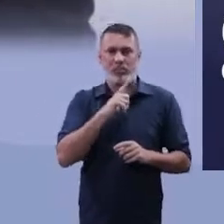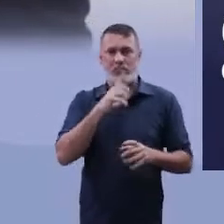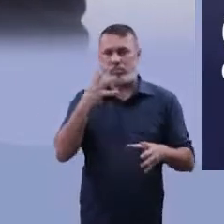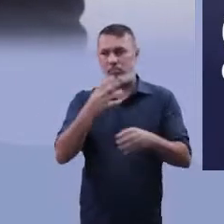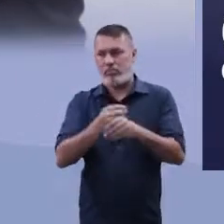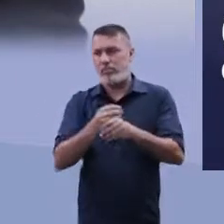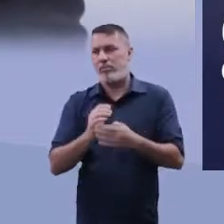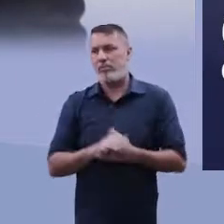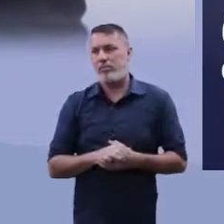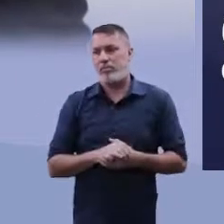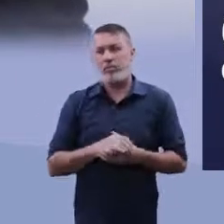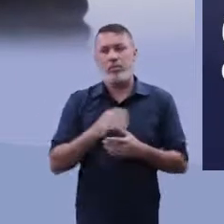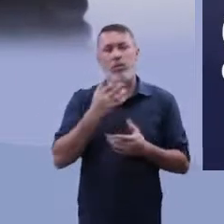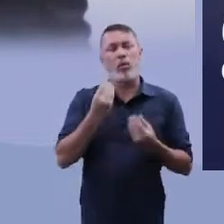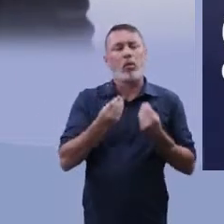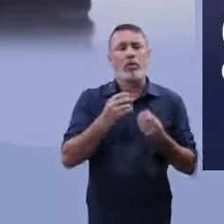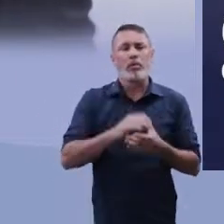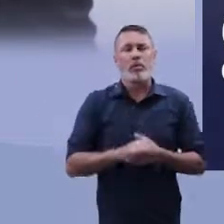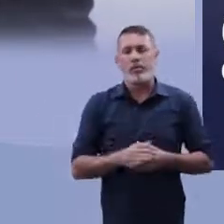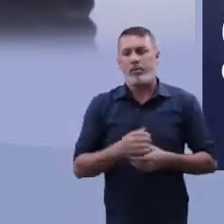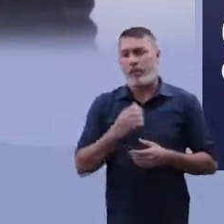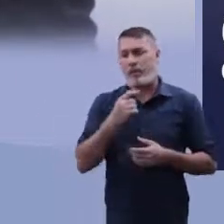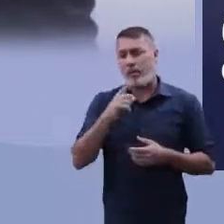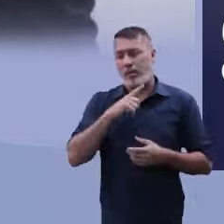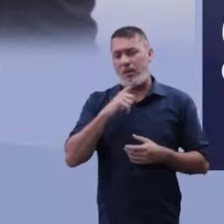com esse pressuposto. Ou seja,